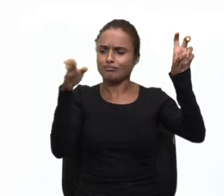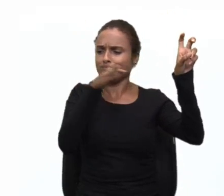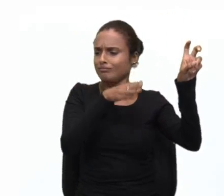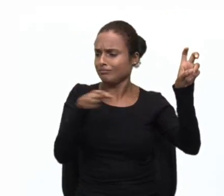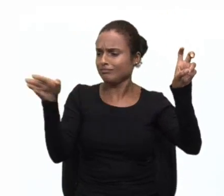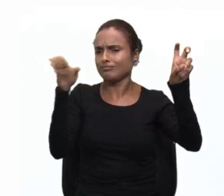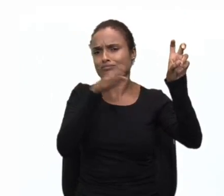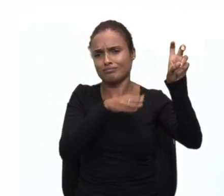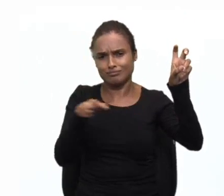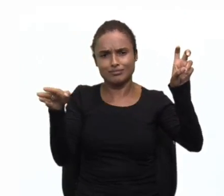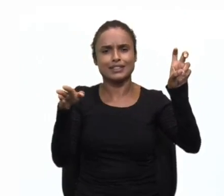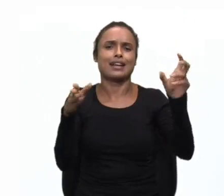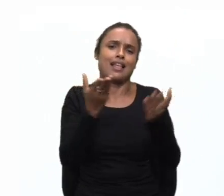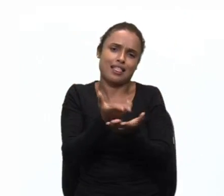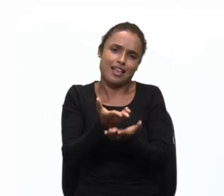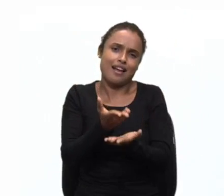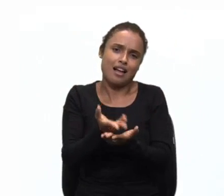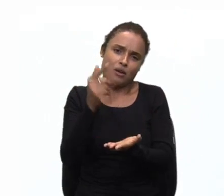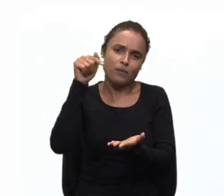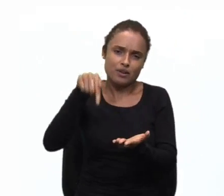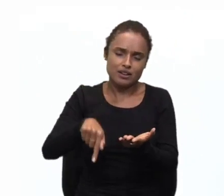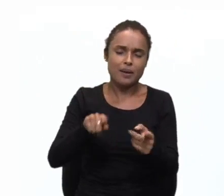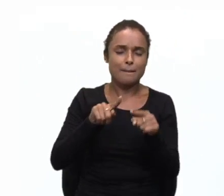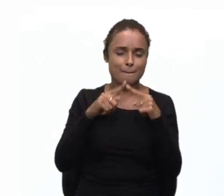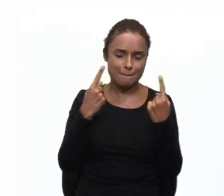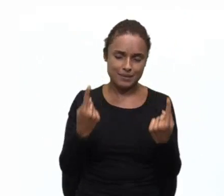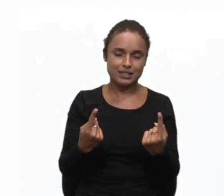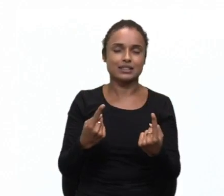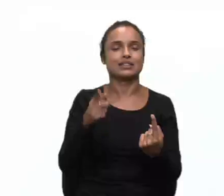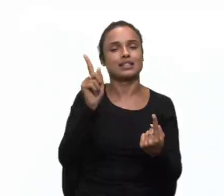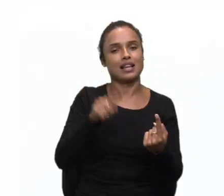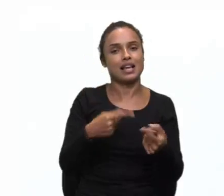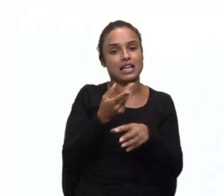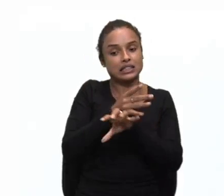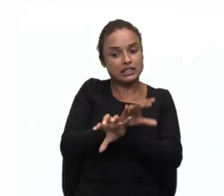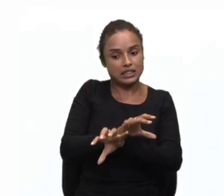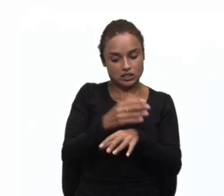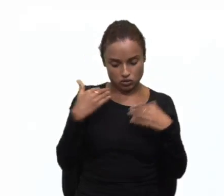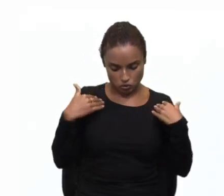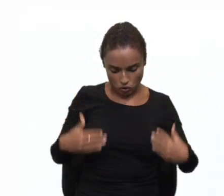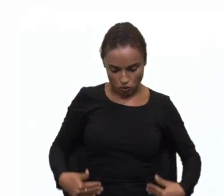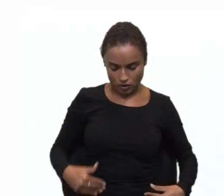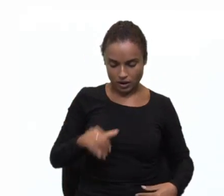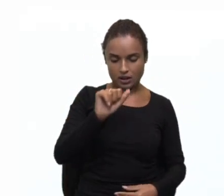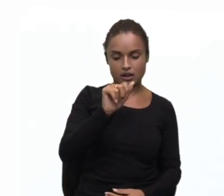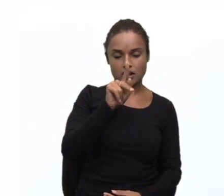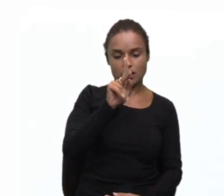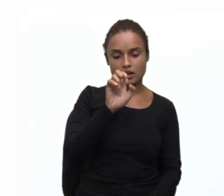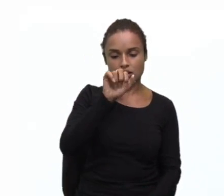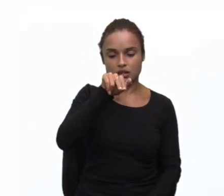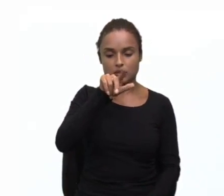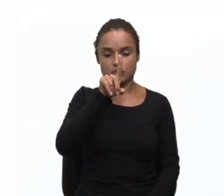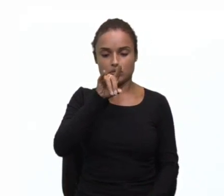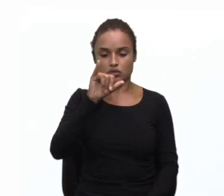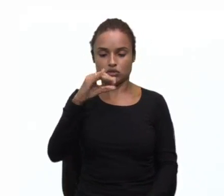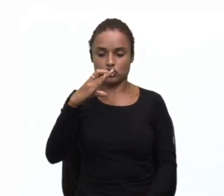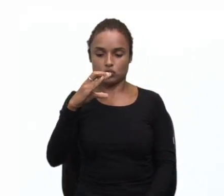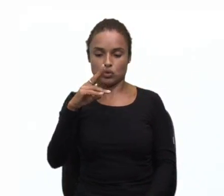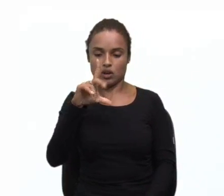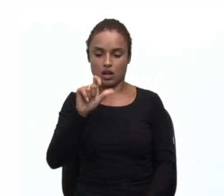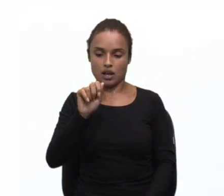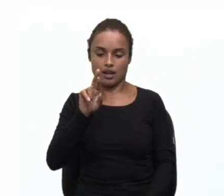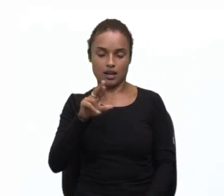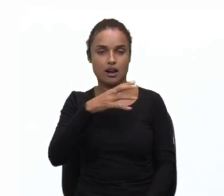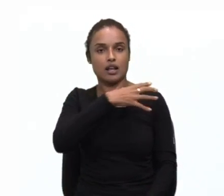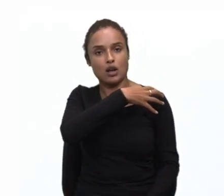falando de articulação presente no esqueleto apendicular. Estou falando dos membros superiores e inferiores. Muito obrigado aí